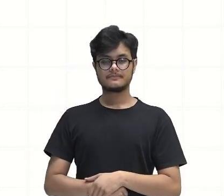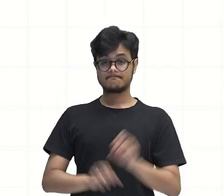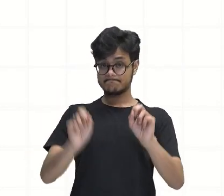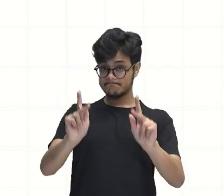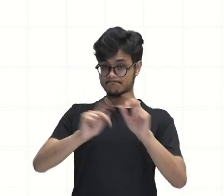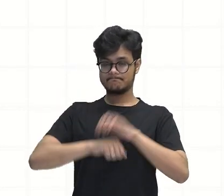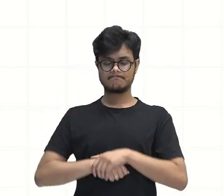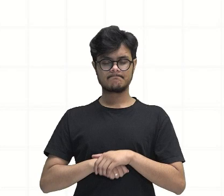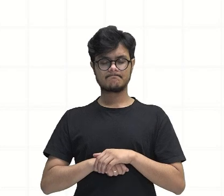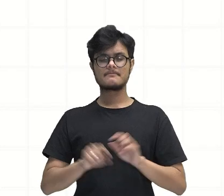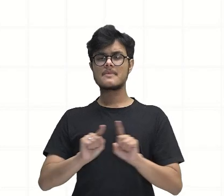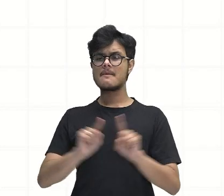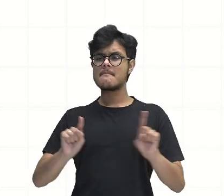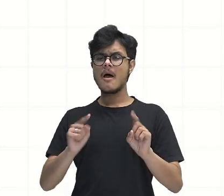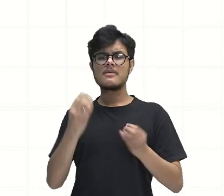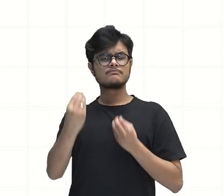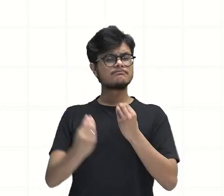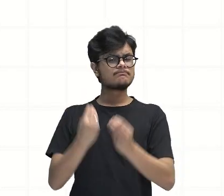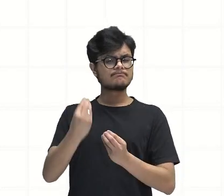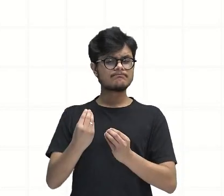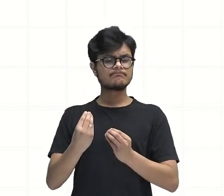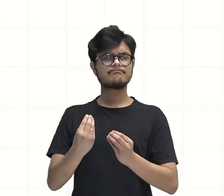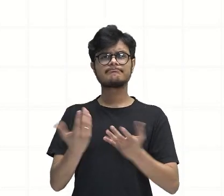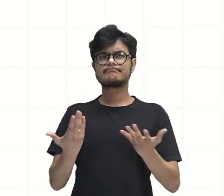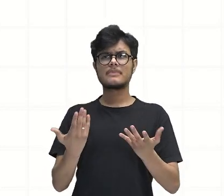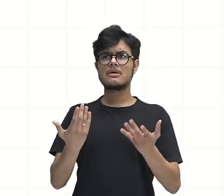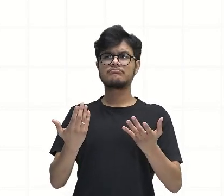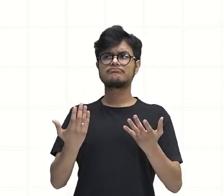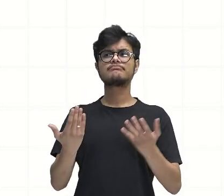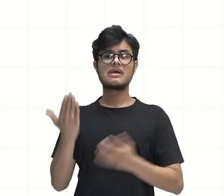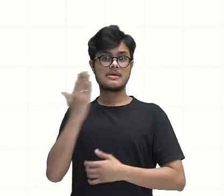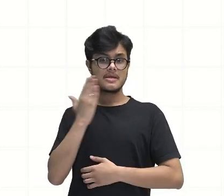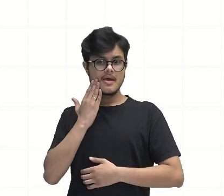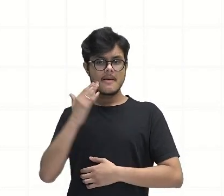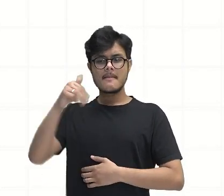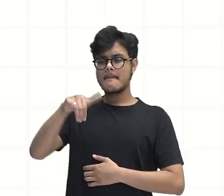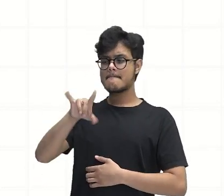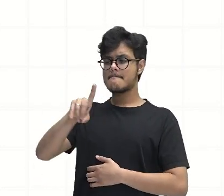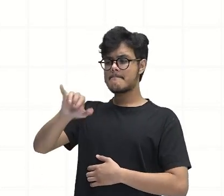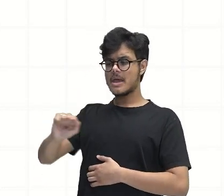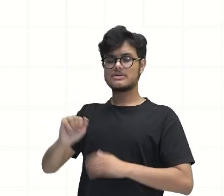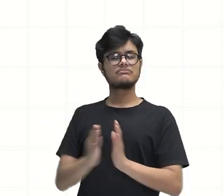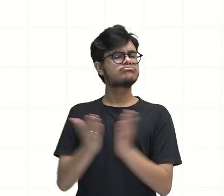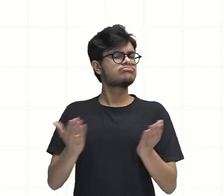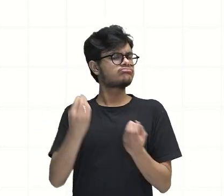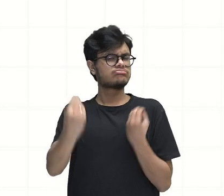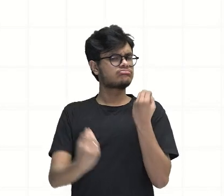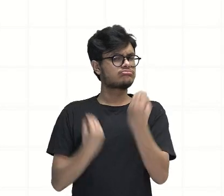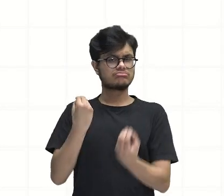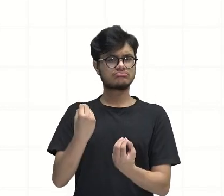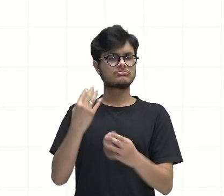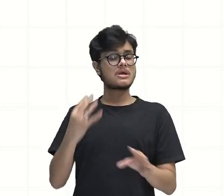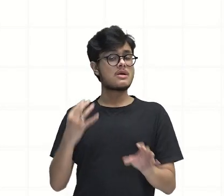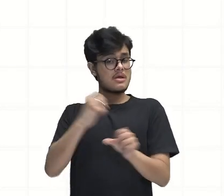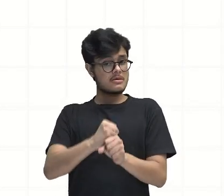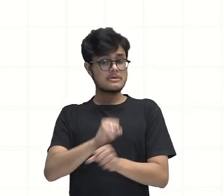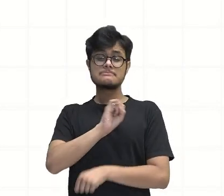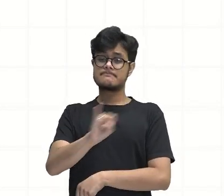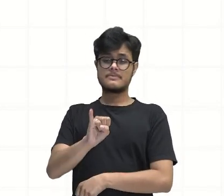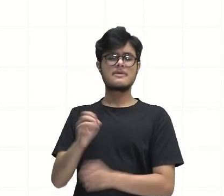Certo, professor? E como que eu faço para determinar isso? Eu vou fazer a média das coordenadas. Então, se eu quero